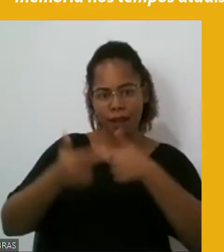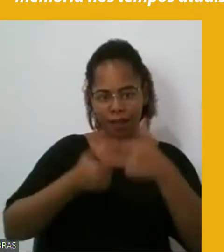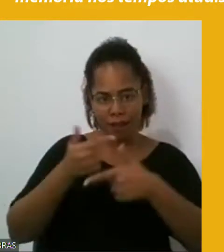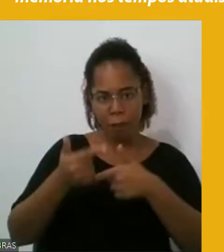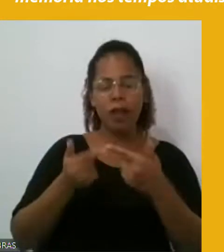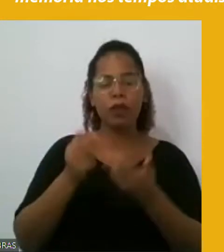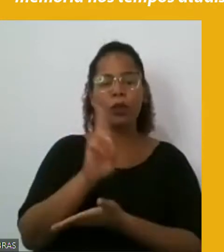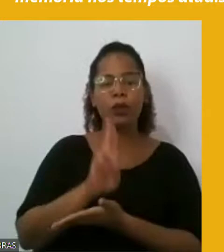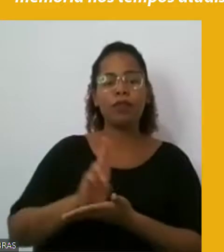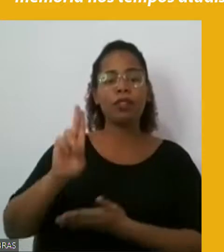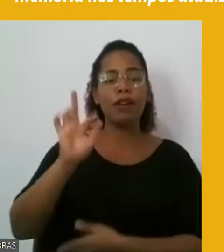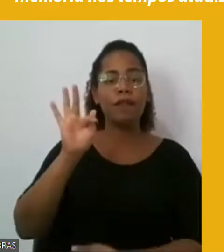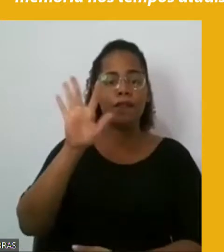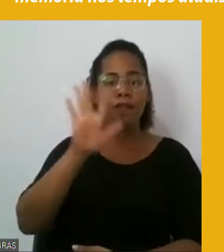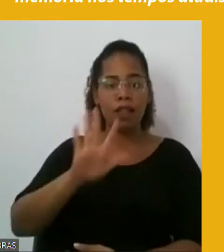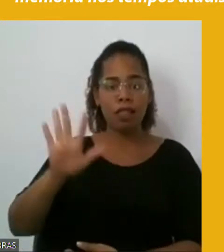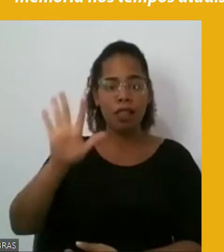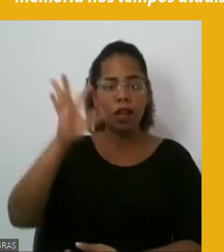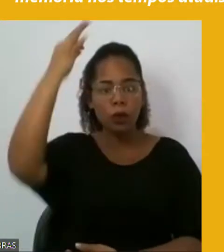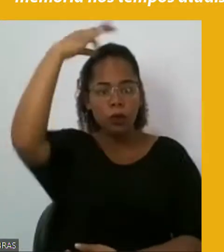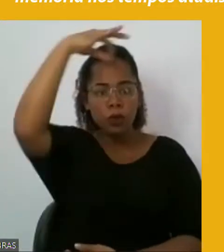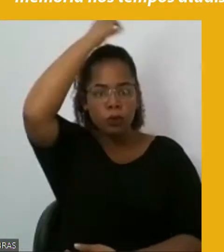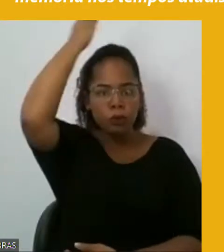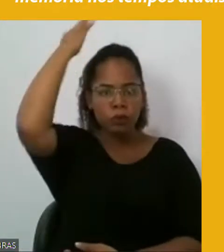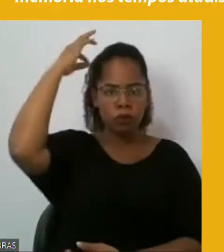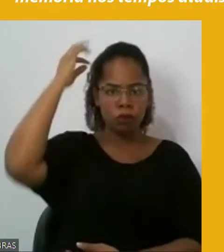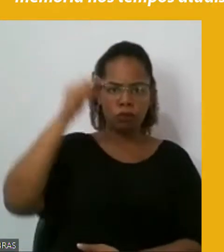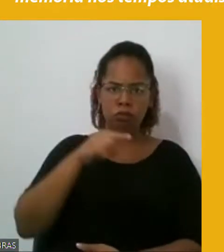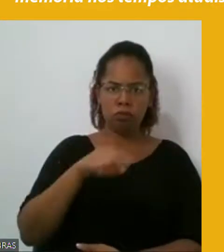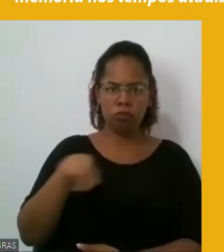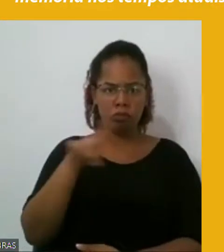professor. Tá saindo a voz?